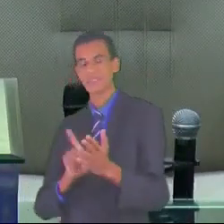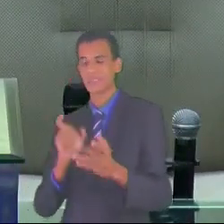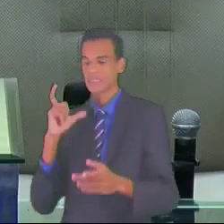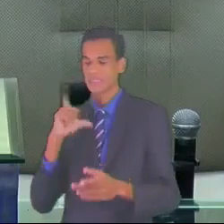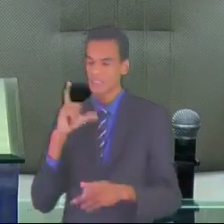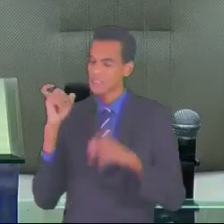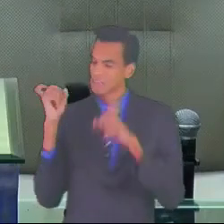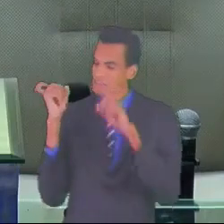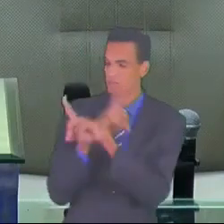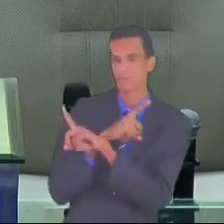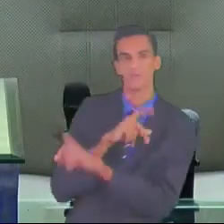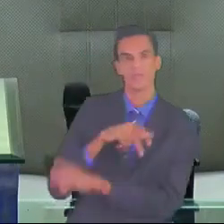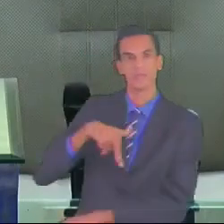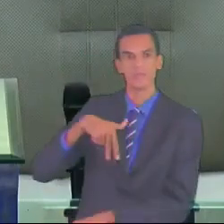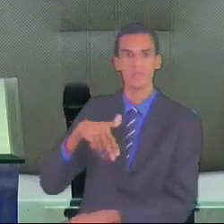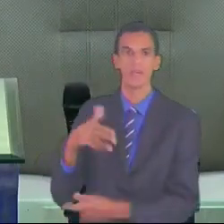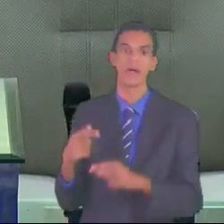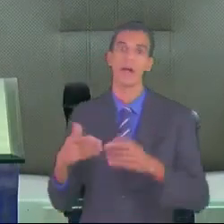andando.